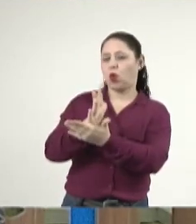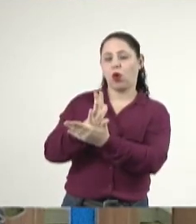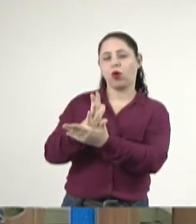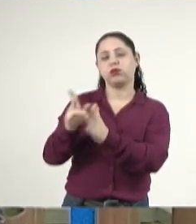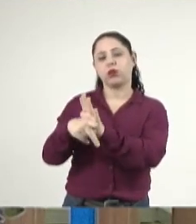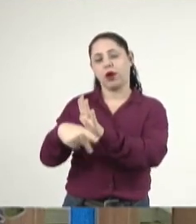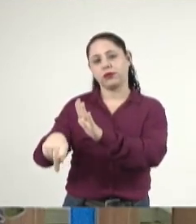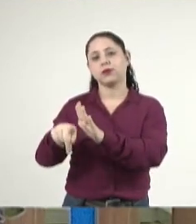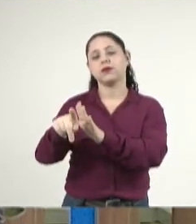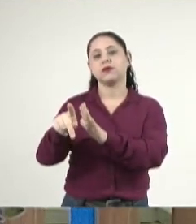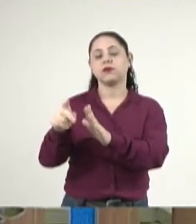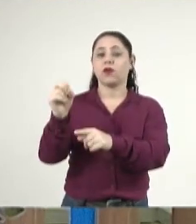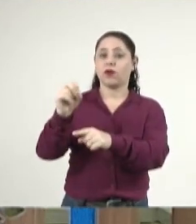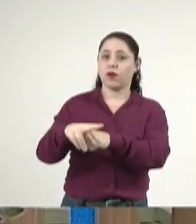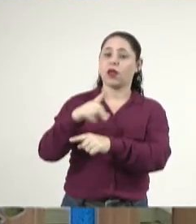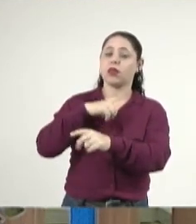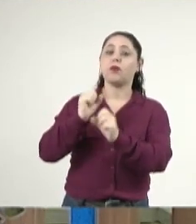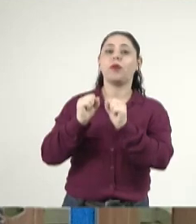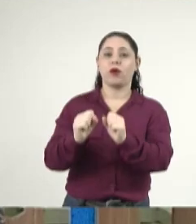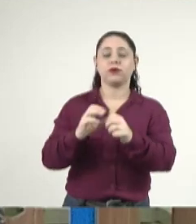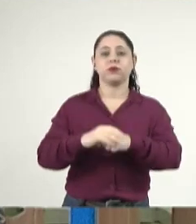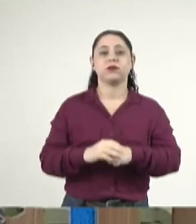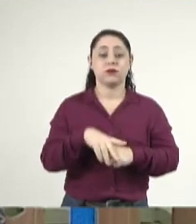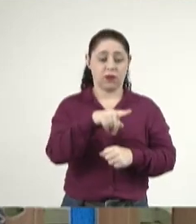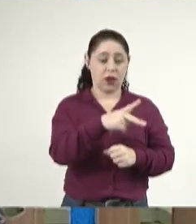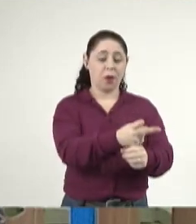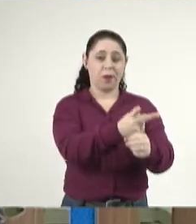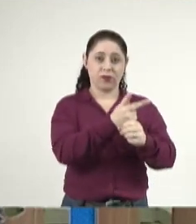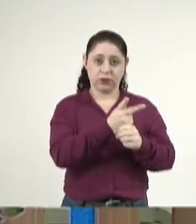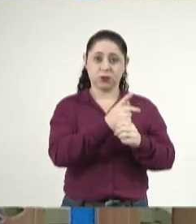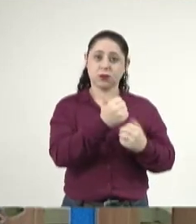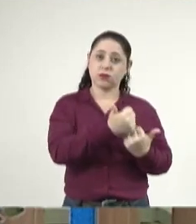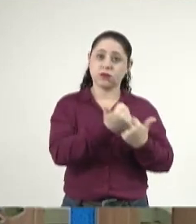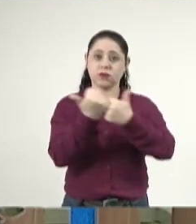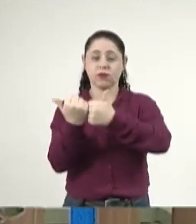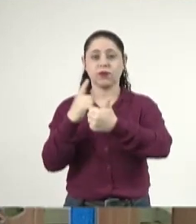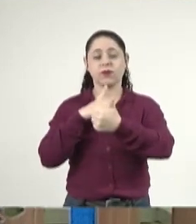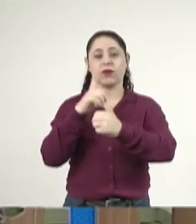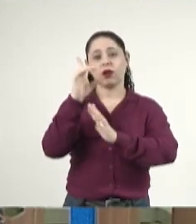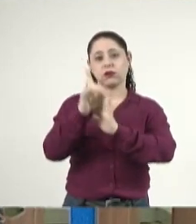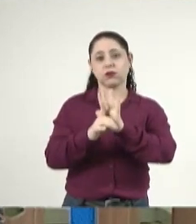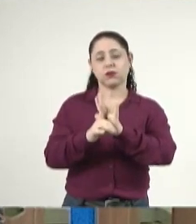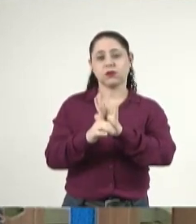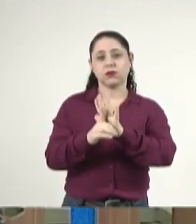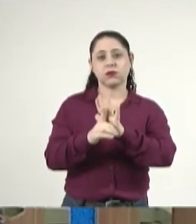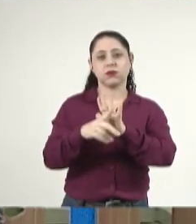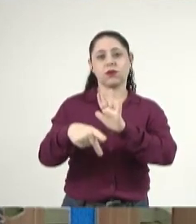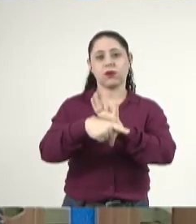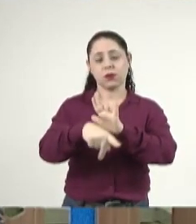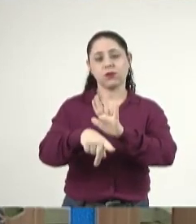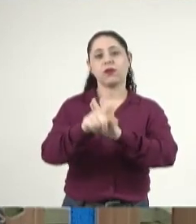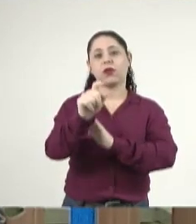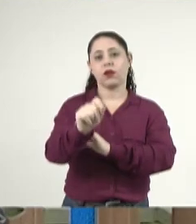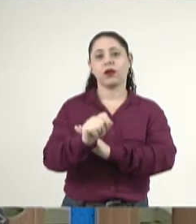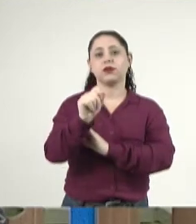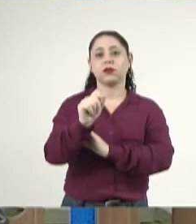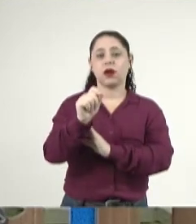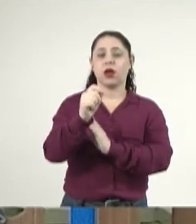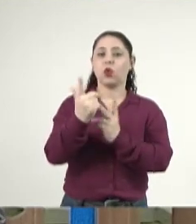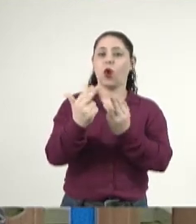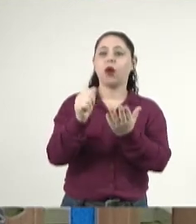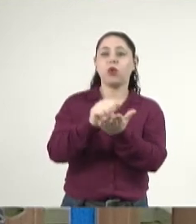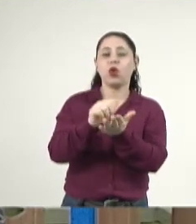de licença, das várias que são possíveis, esse procurador substituto ele terá direito aí a ser